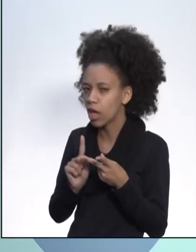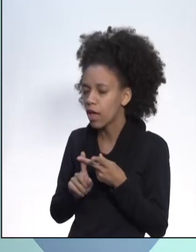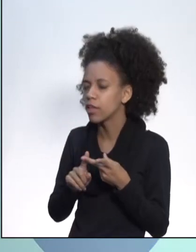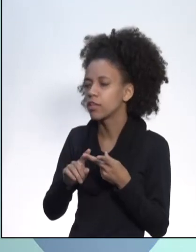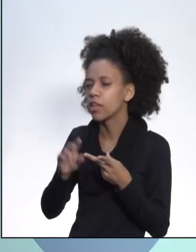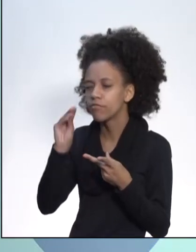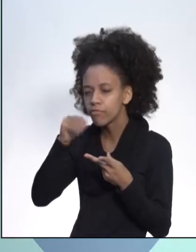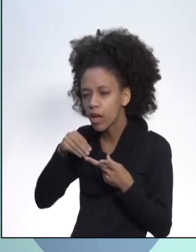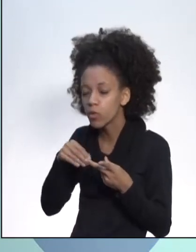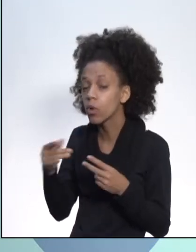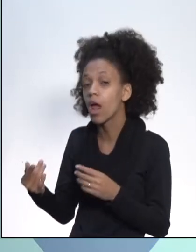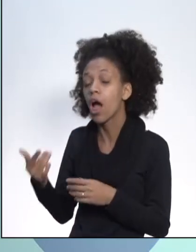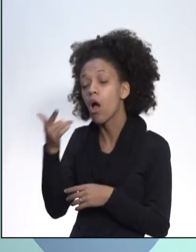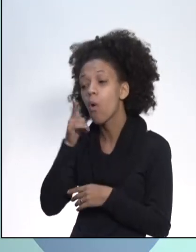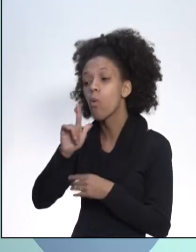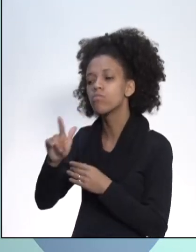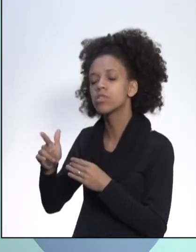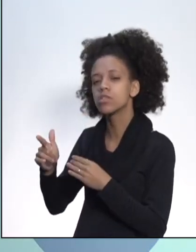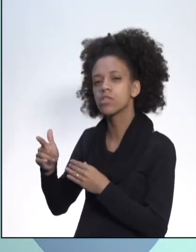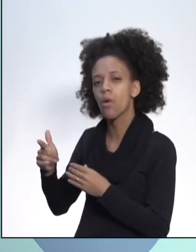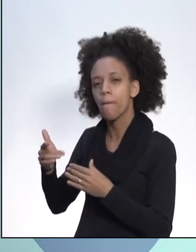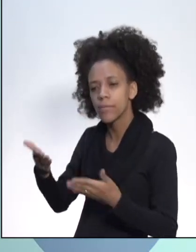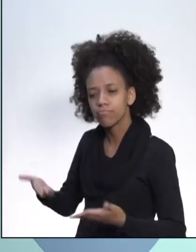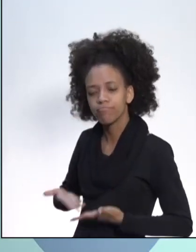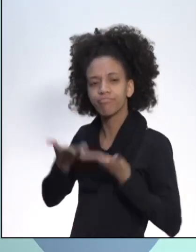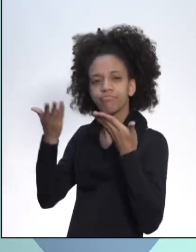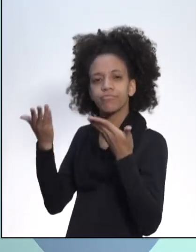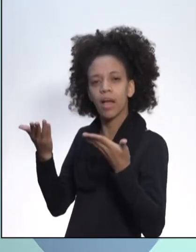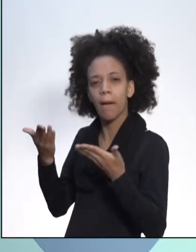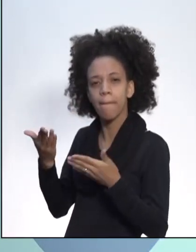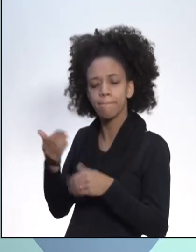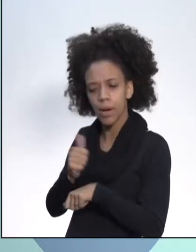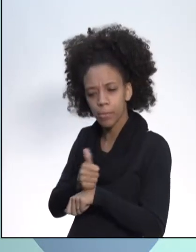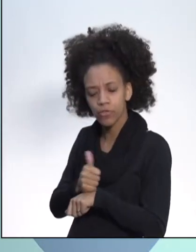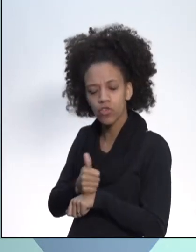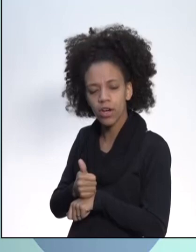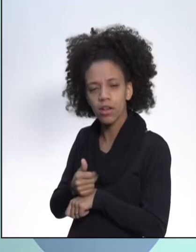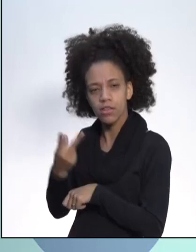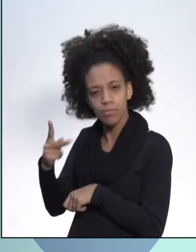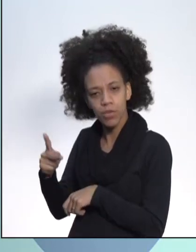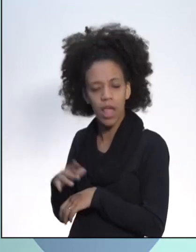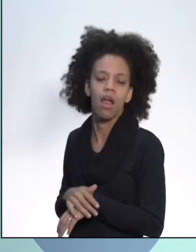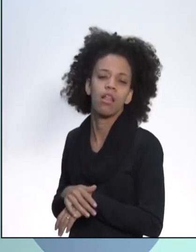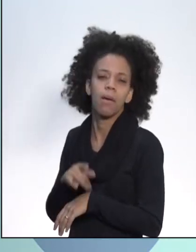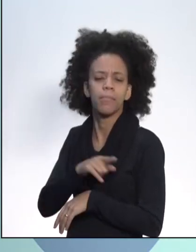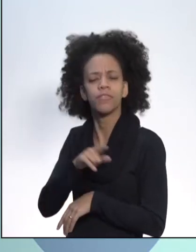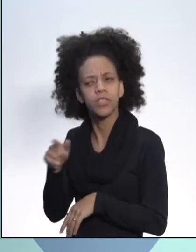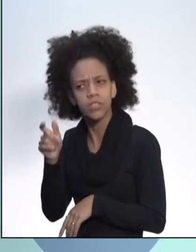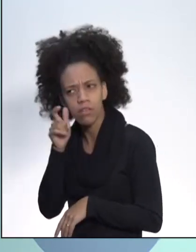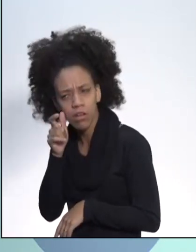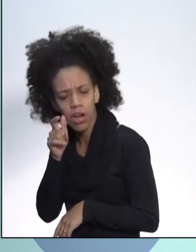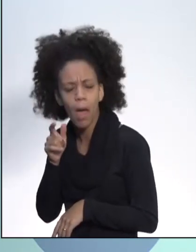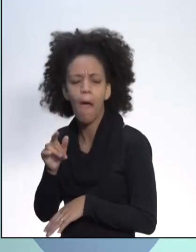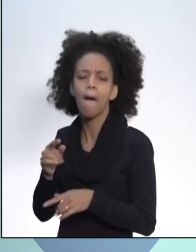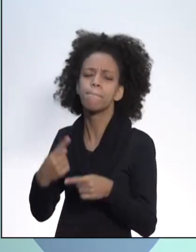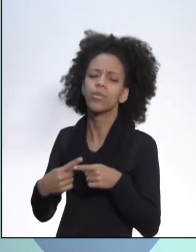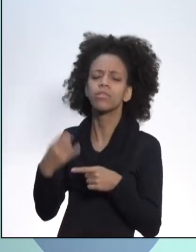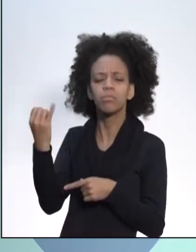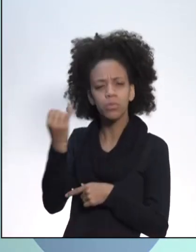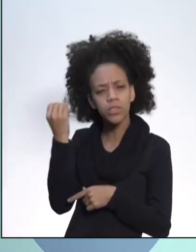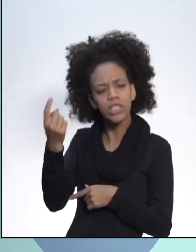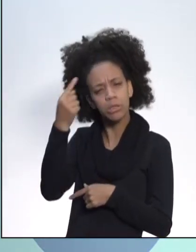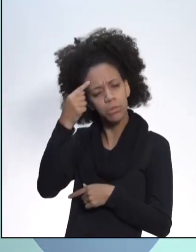ela conseguiu trazer para a carreira dela, tá certo? Para vocês olharem isso, porque que é importante a gente pensar